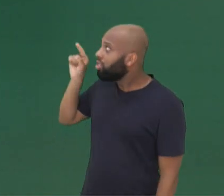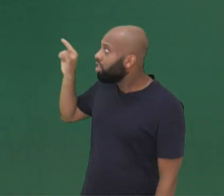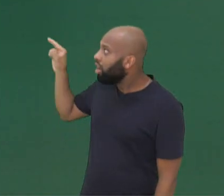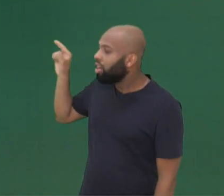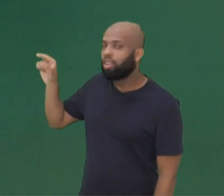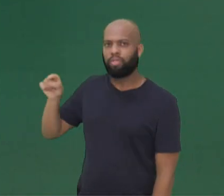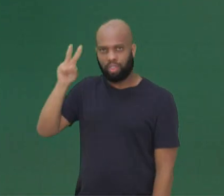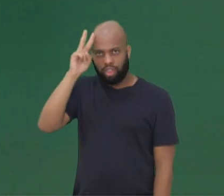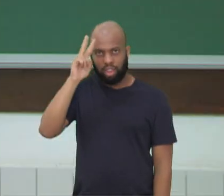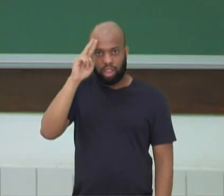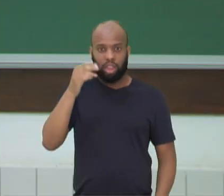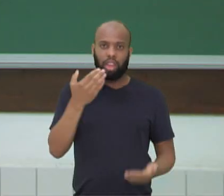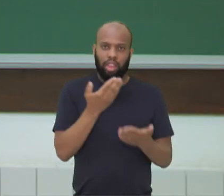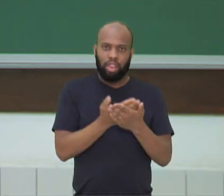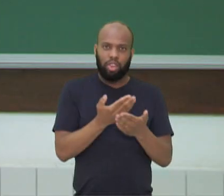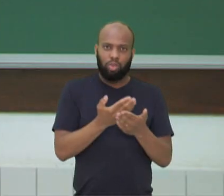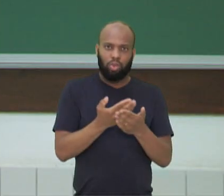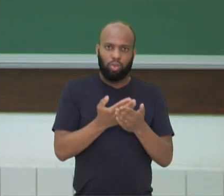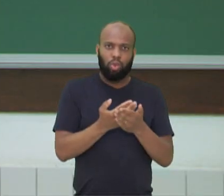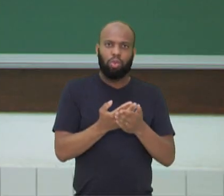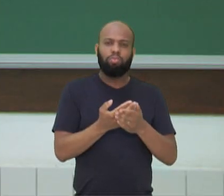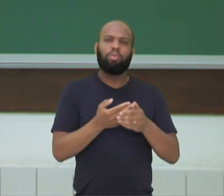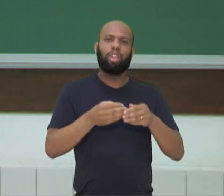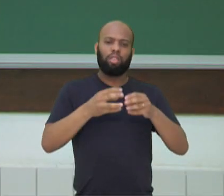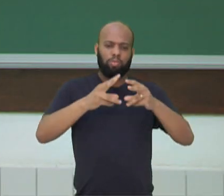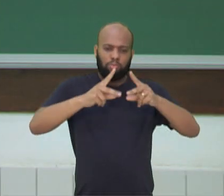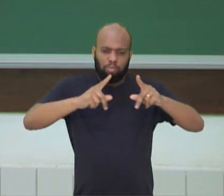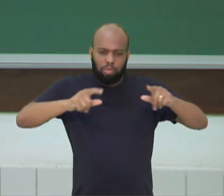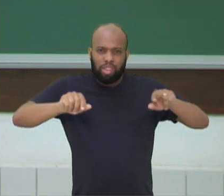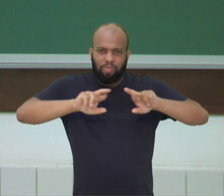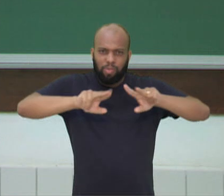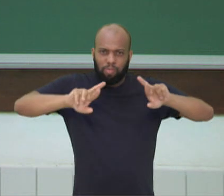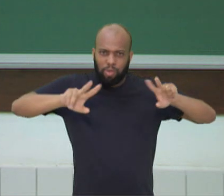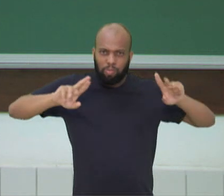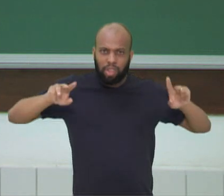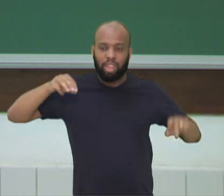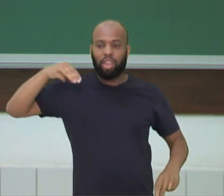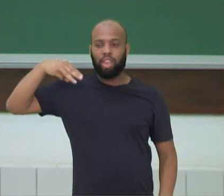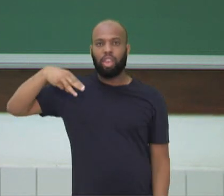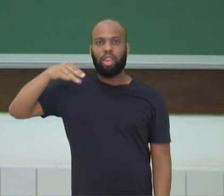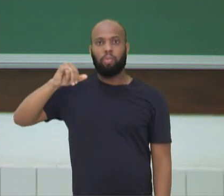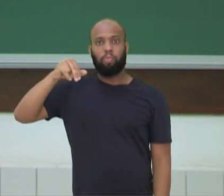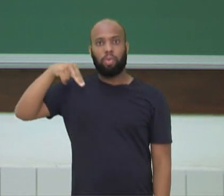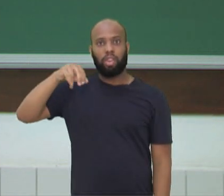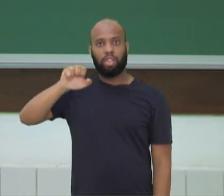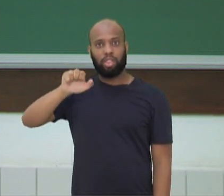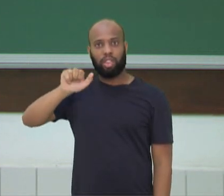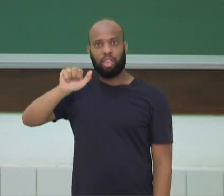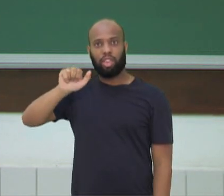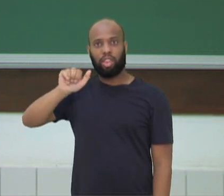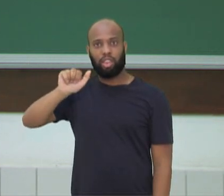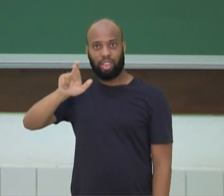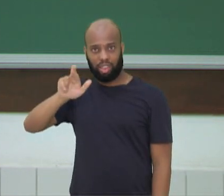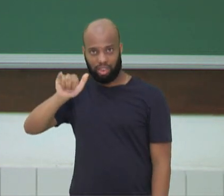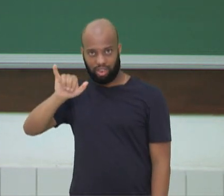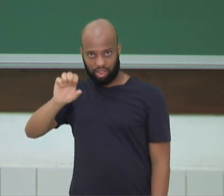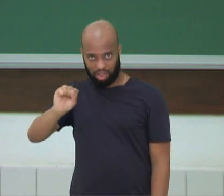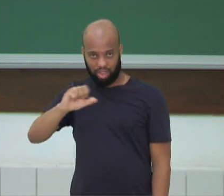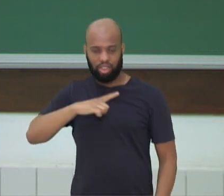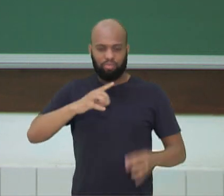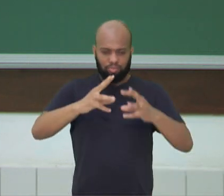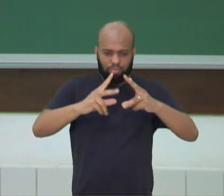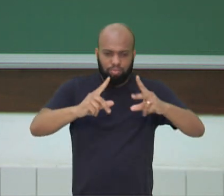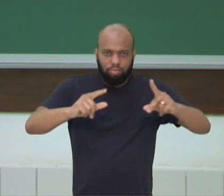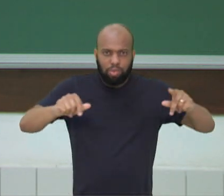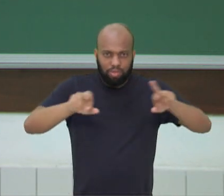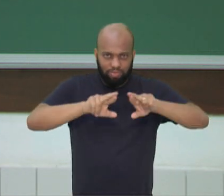Lembra de minerais? Lembra dos minérios? Lembra a diferença da Terra com o T maiúsculo e a Terra com a